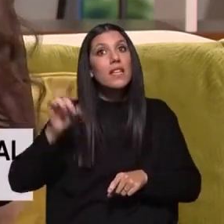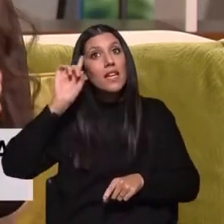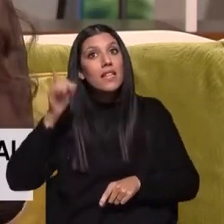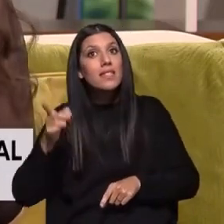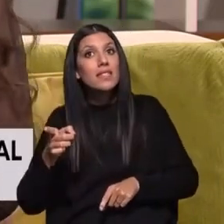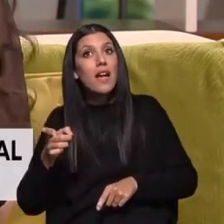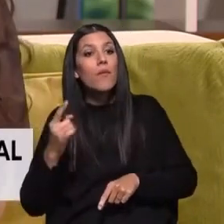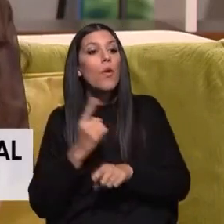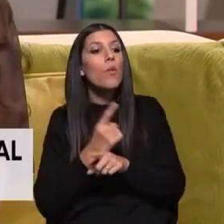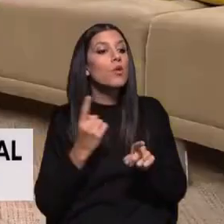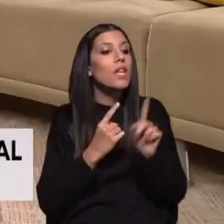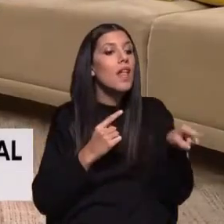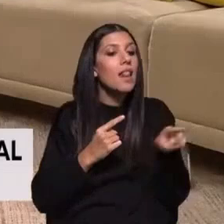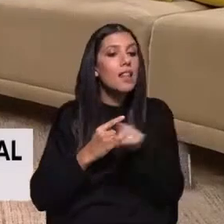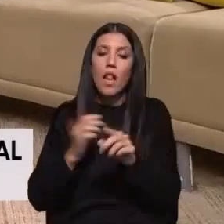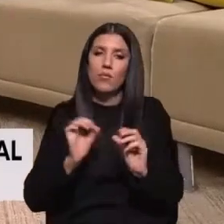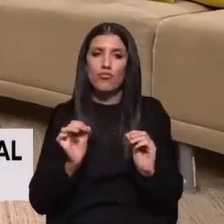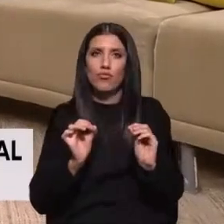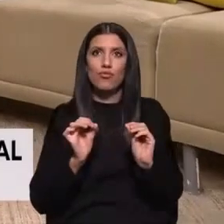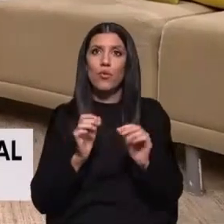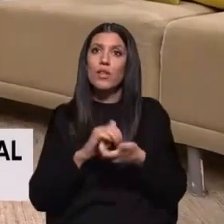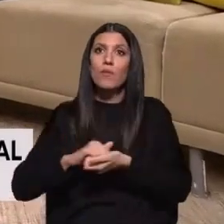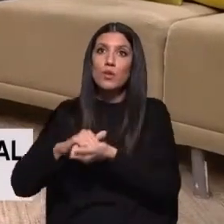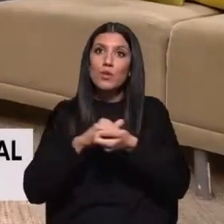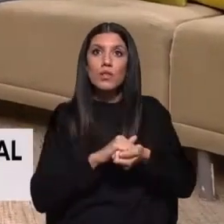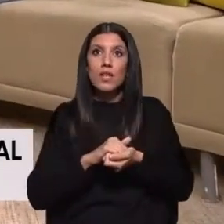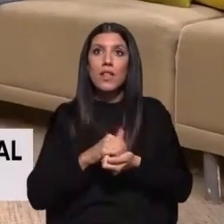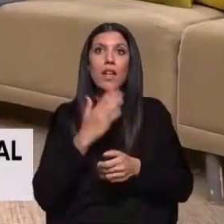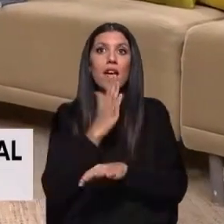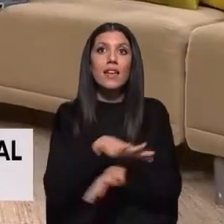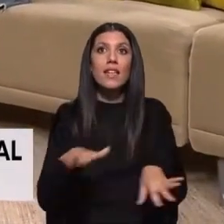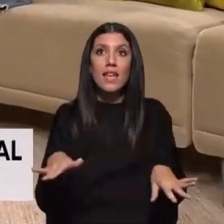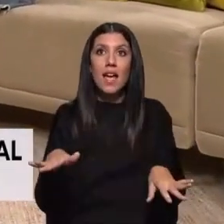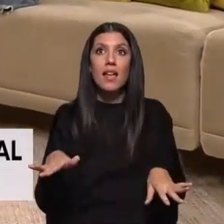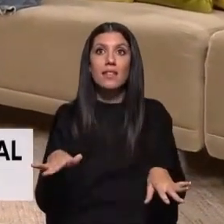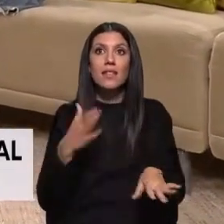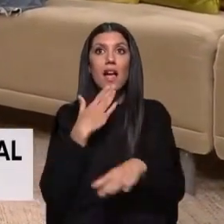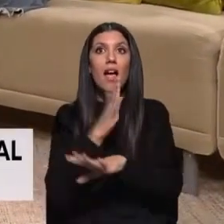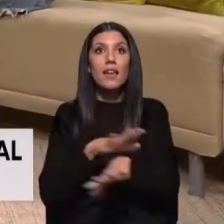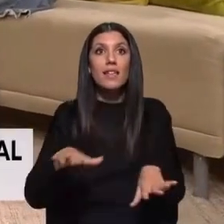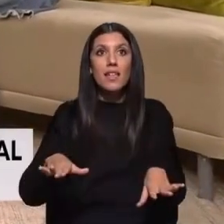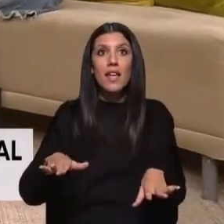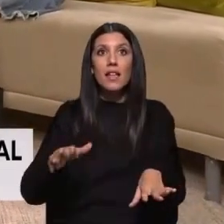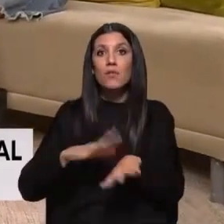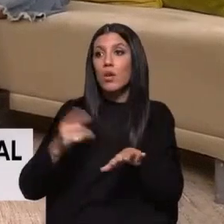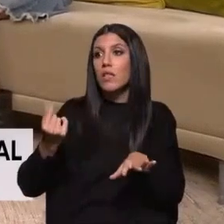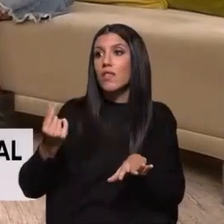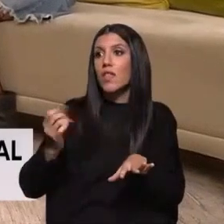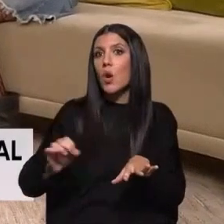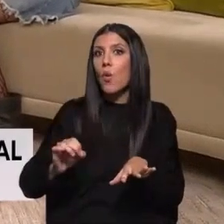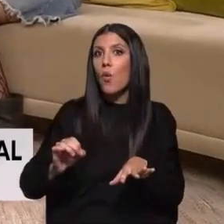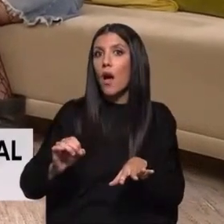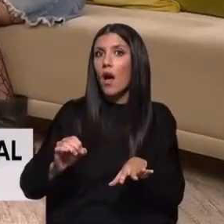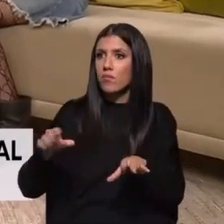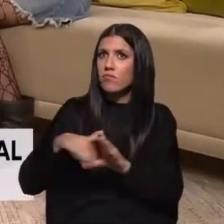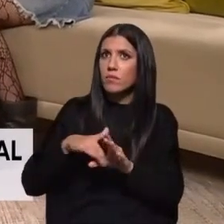por que razão. E também okay. é solidário, porque não há nenhuma criança que por razões financeiras deixe de fazer a atividade, nunca. Como assim? Se houver uma